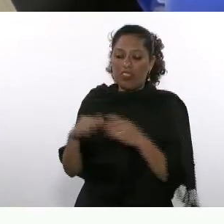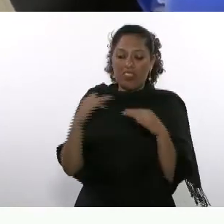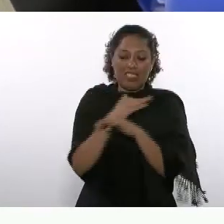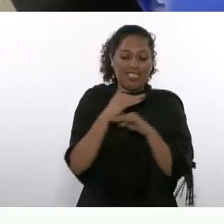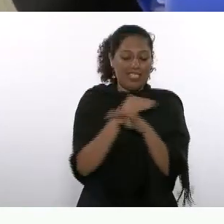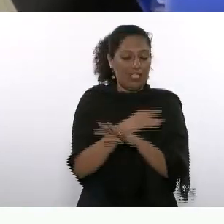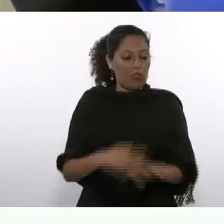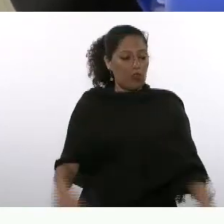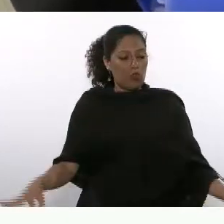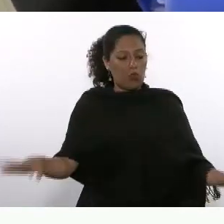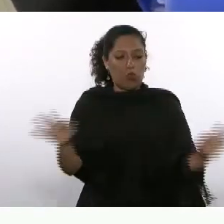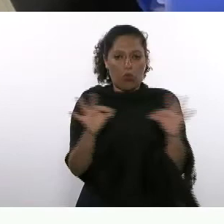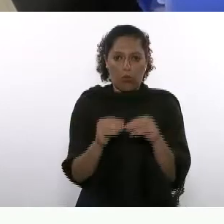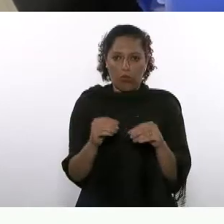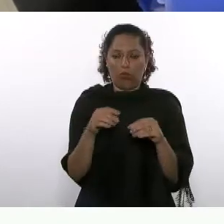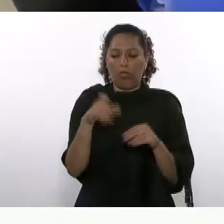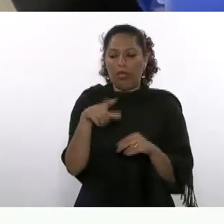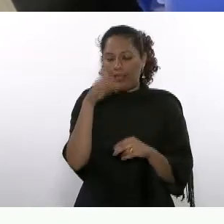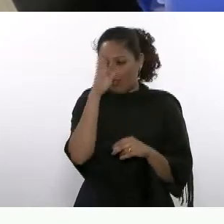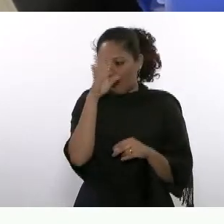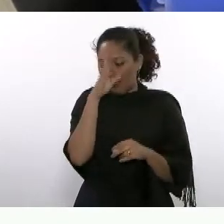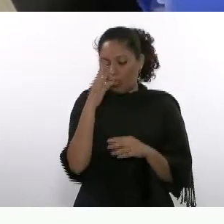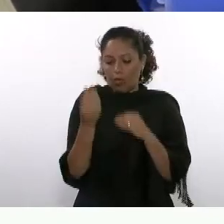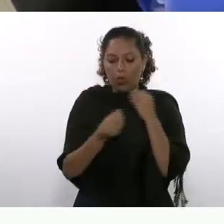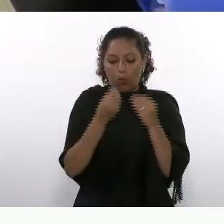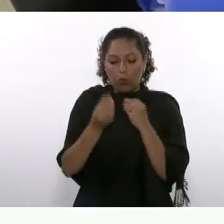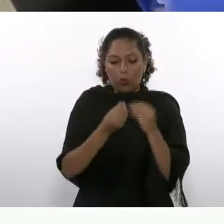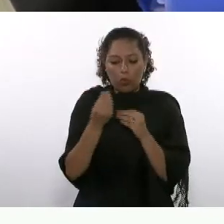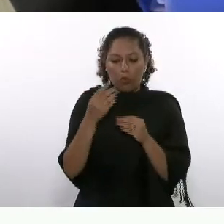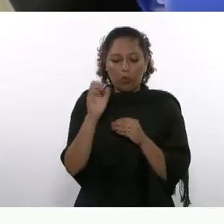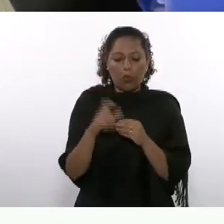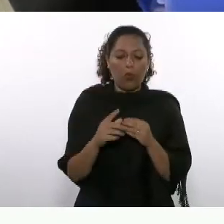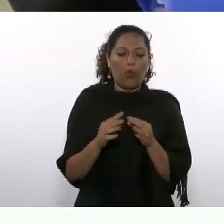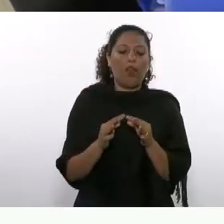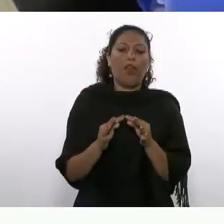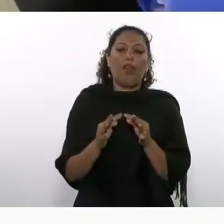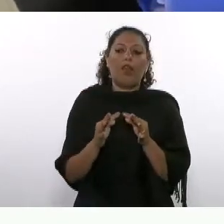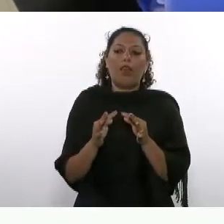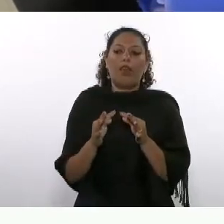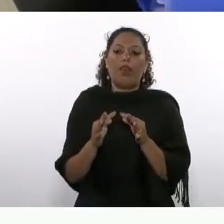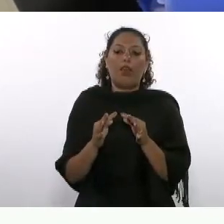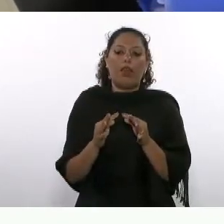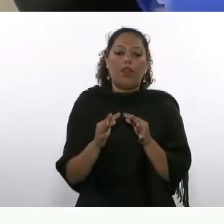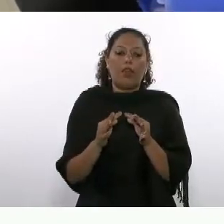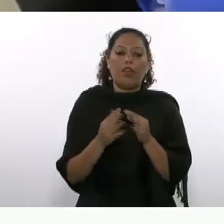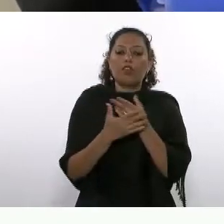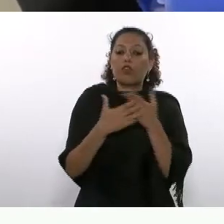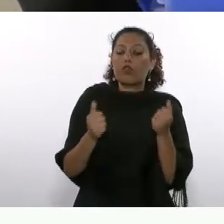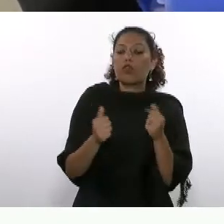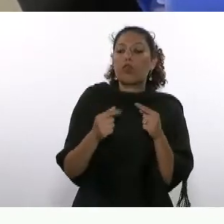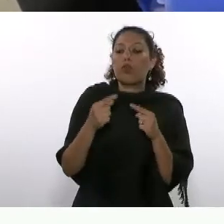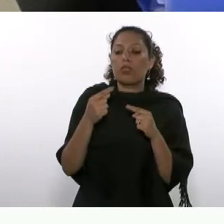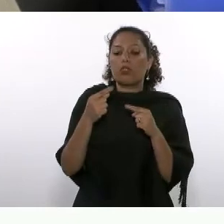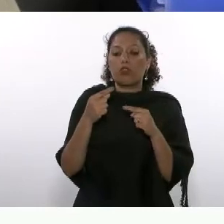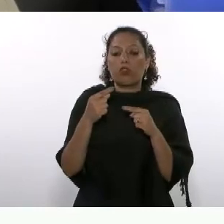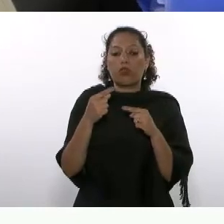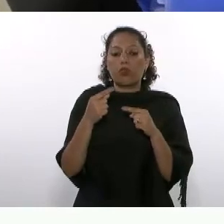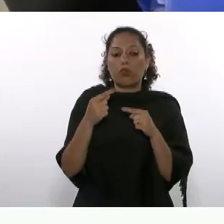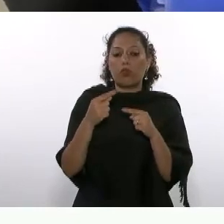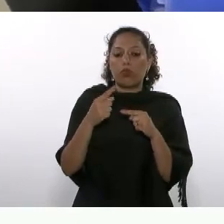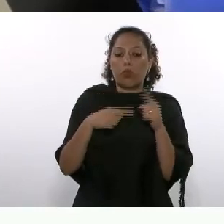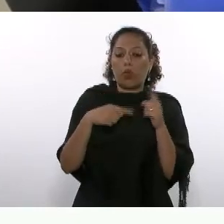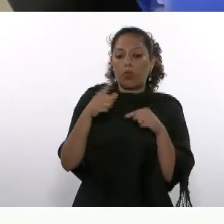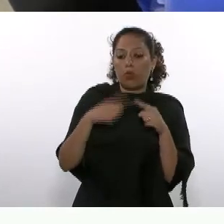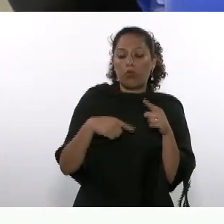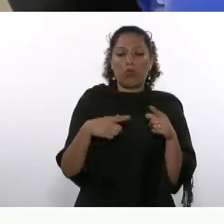uma compreensão de como é que a gente trata o equipamento aliado ao meio. Senão eu tenho um